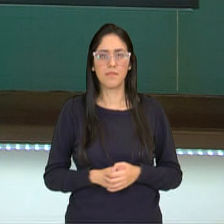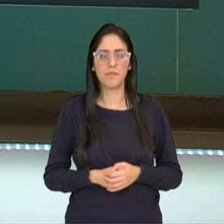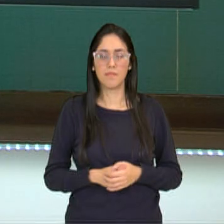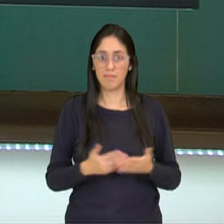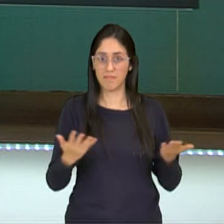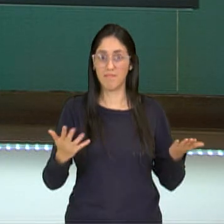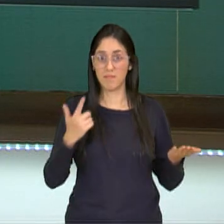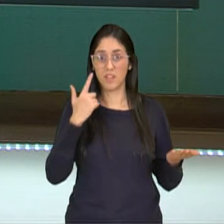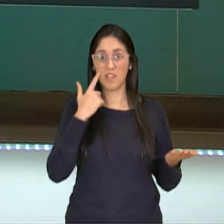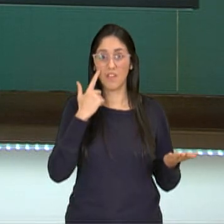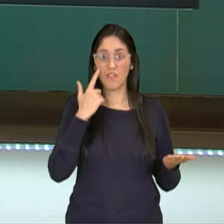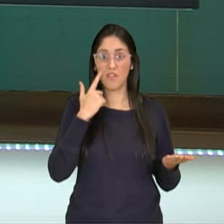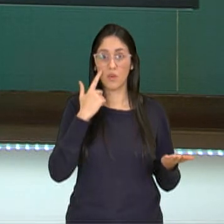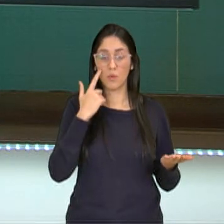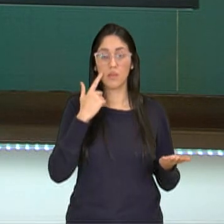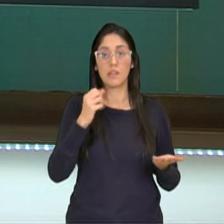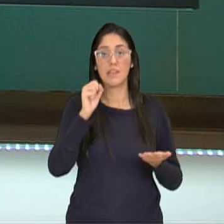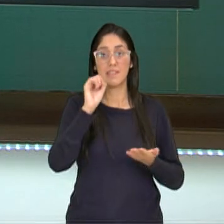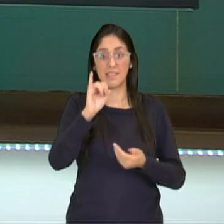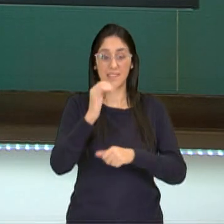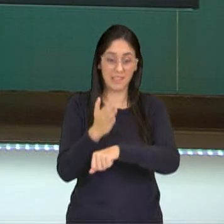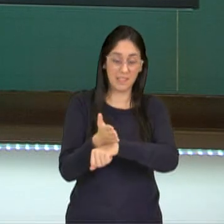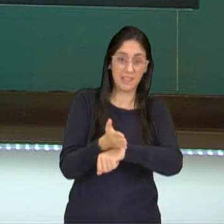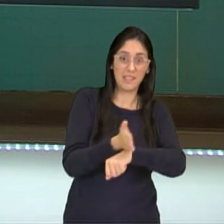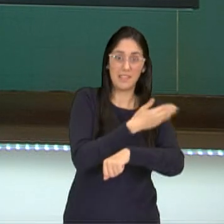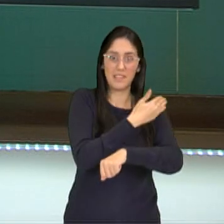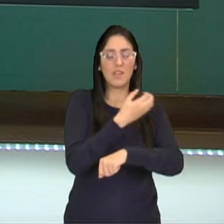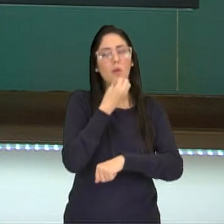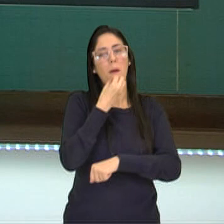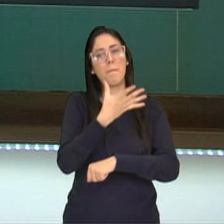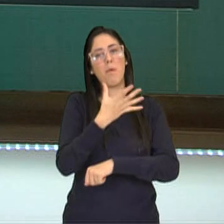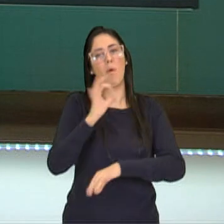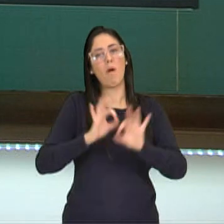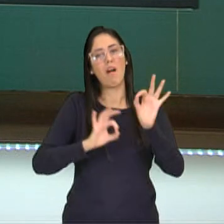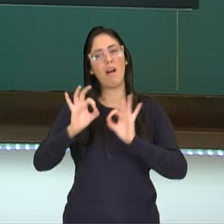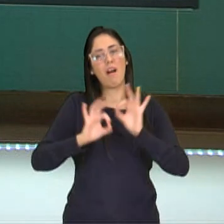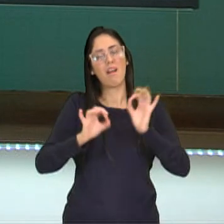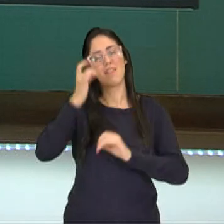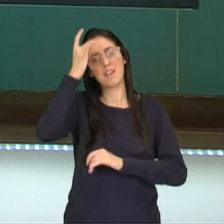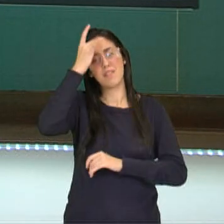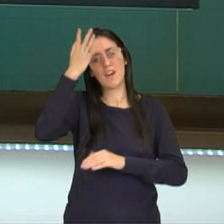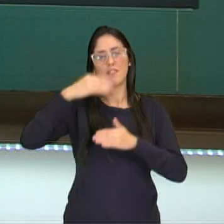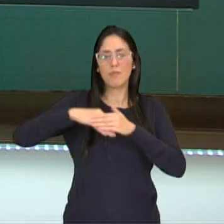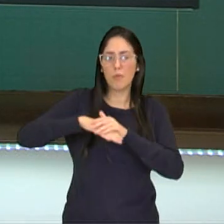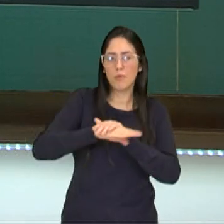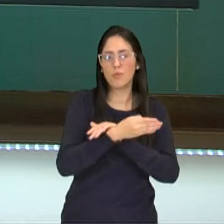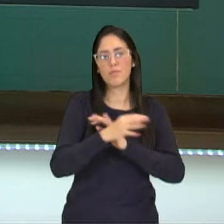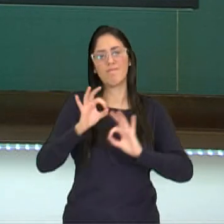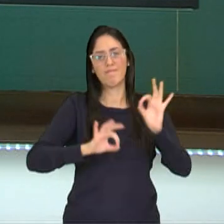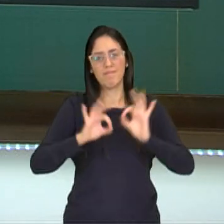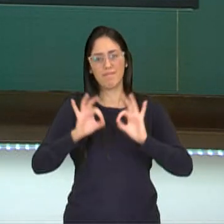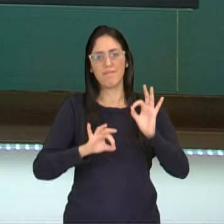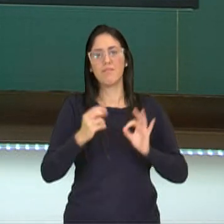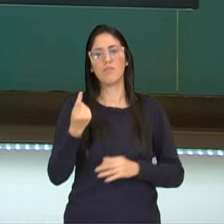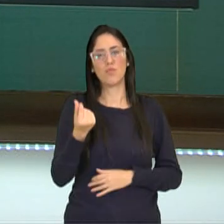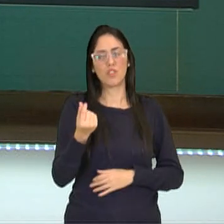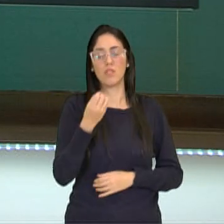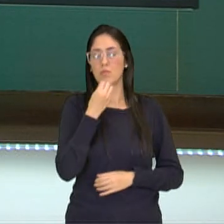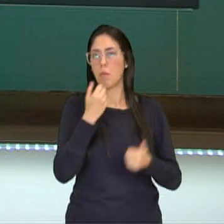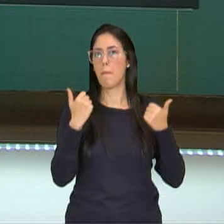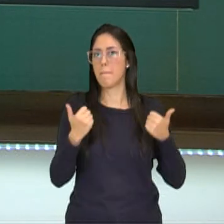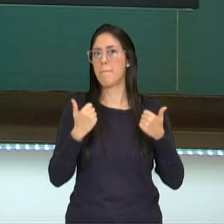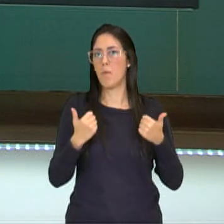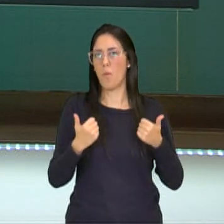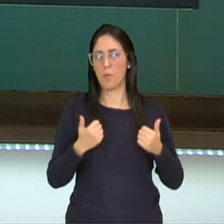Vocês viram que começar muito cedo facilita já se acostumar a ter uma organização financeira e uma saúde financeira